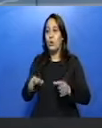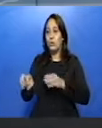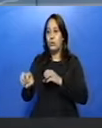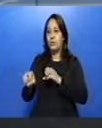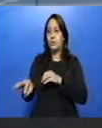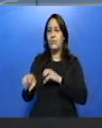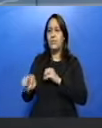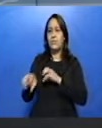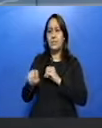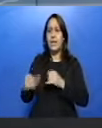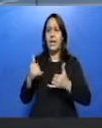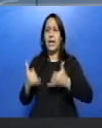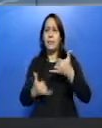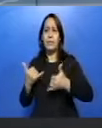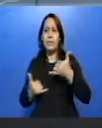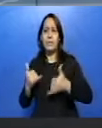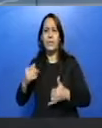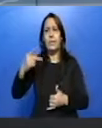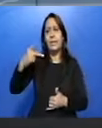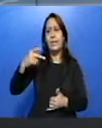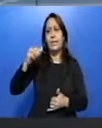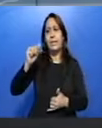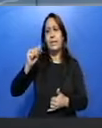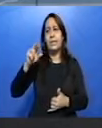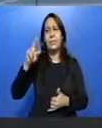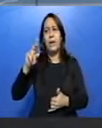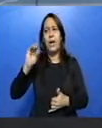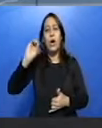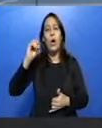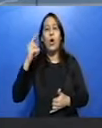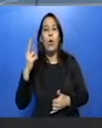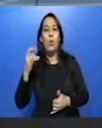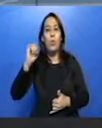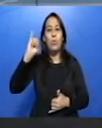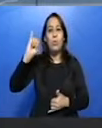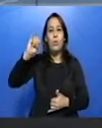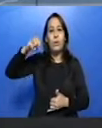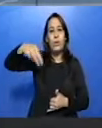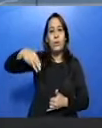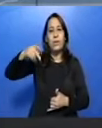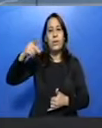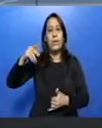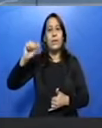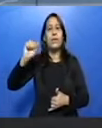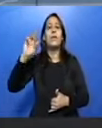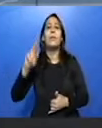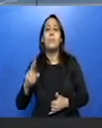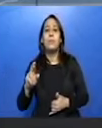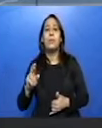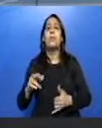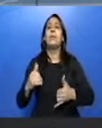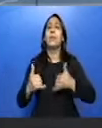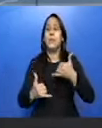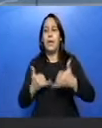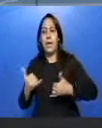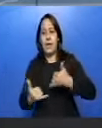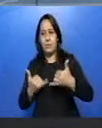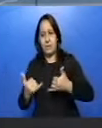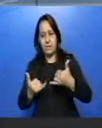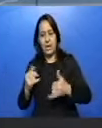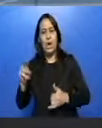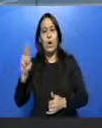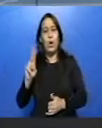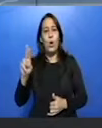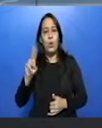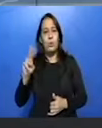para vocês a brincadeira para o ímpar. Para brincarmos de para o ímpar, nós usamos os dedos. Para brincar de para o ímpar, apenas